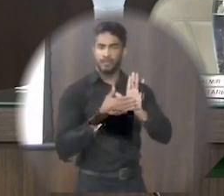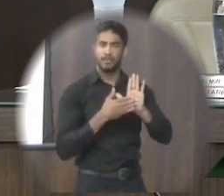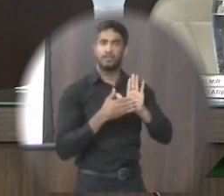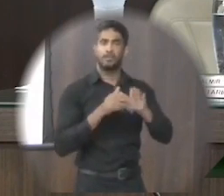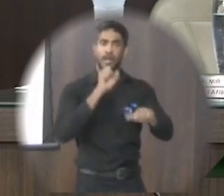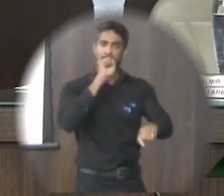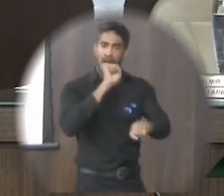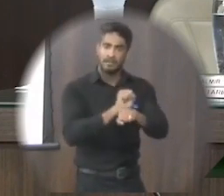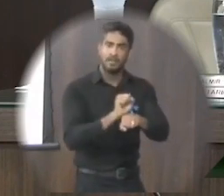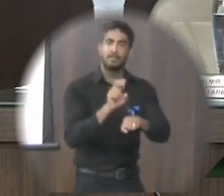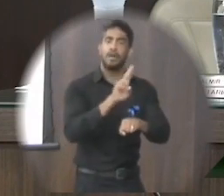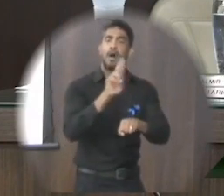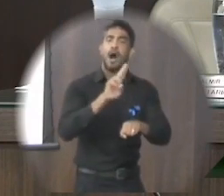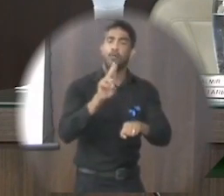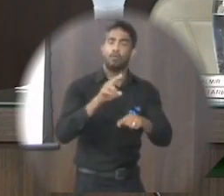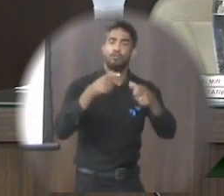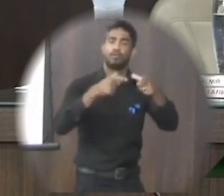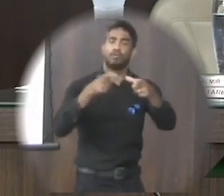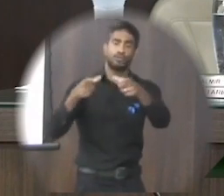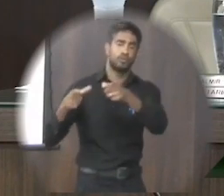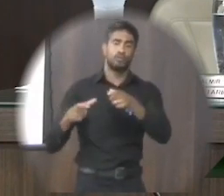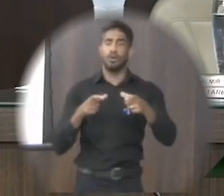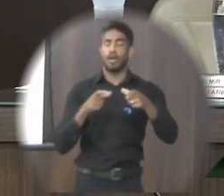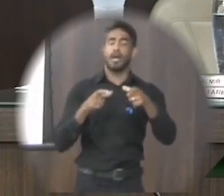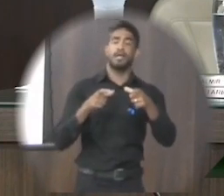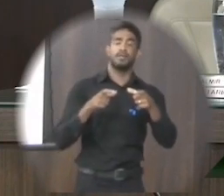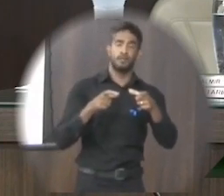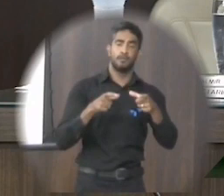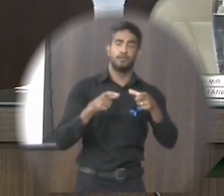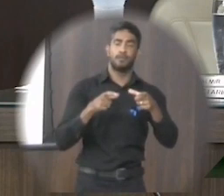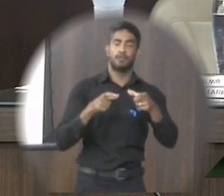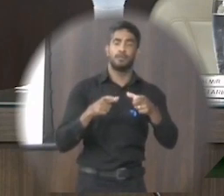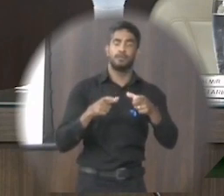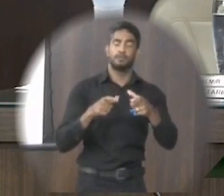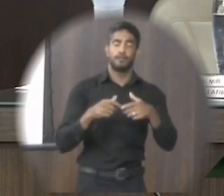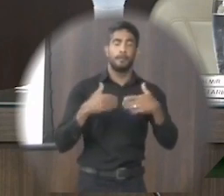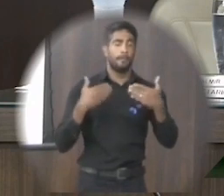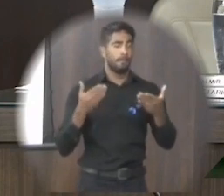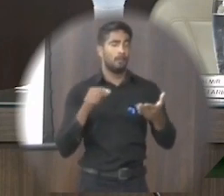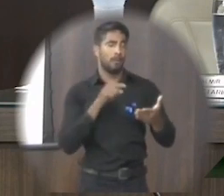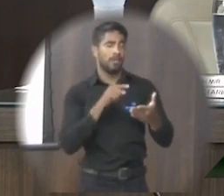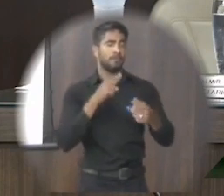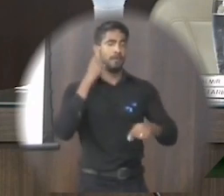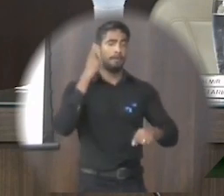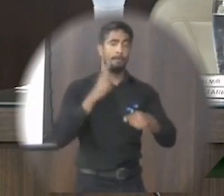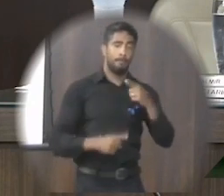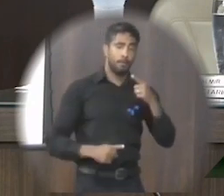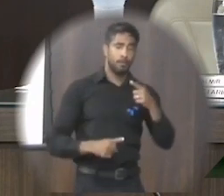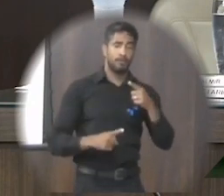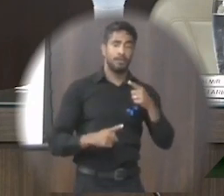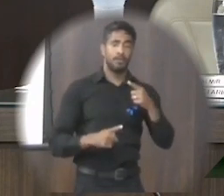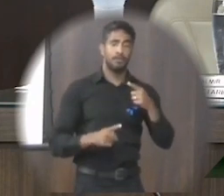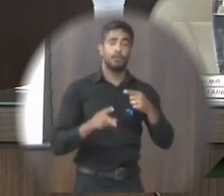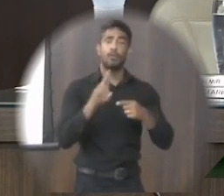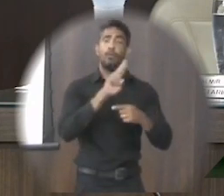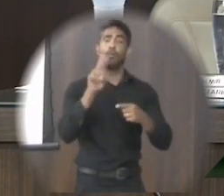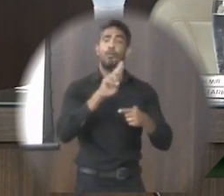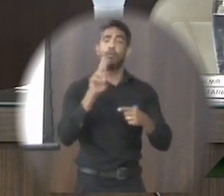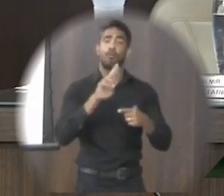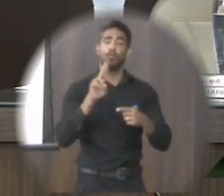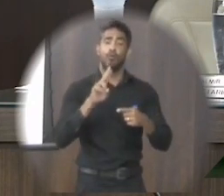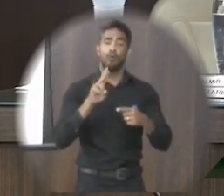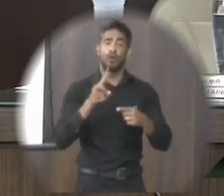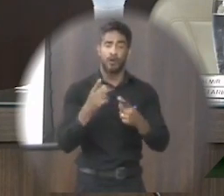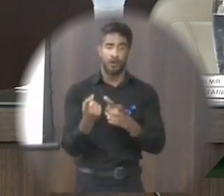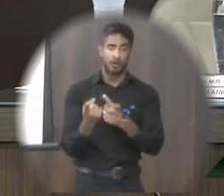vedação a nomes de próprios públicos com rol taxativo. Assim, fica proibido a colocação de nomes em